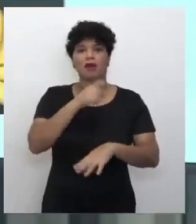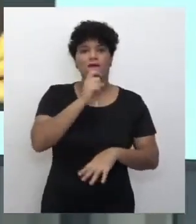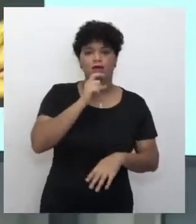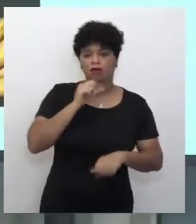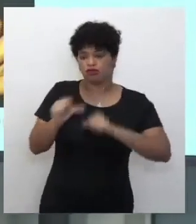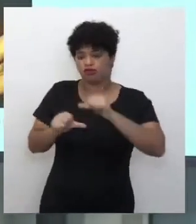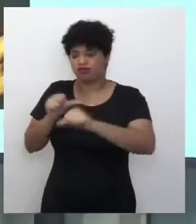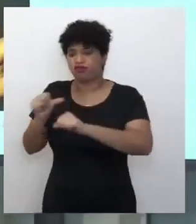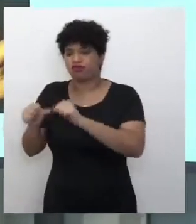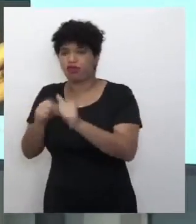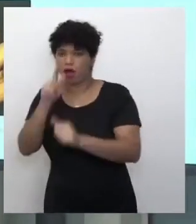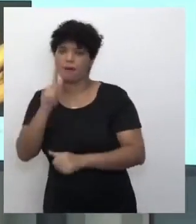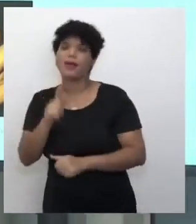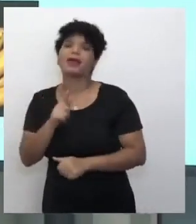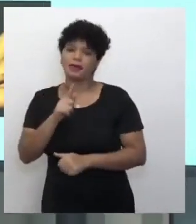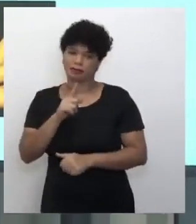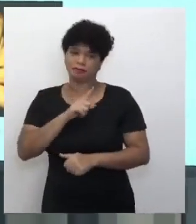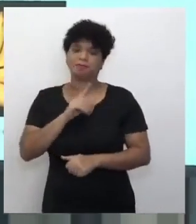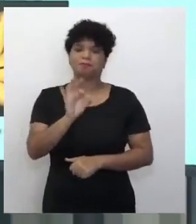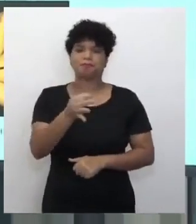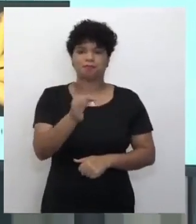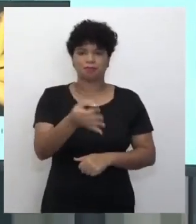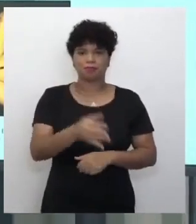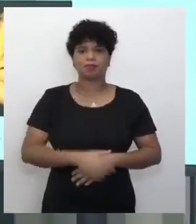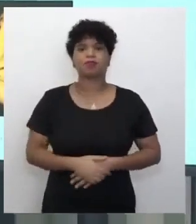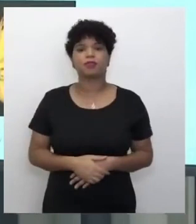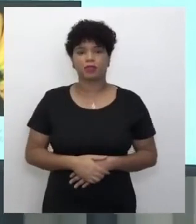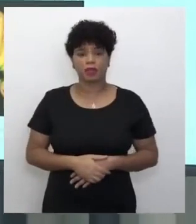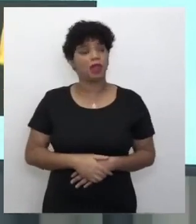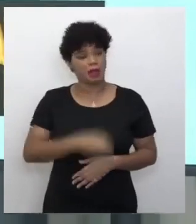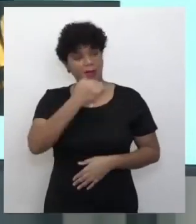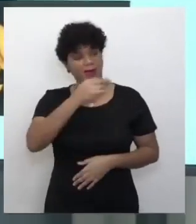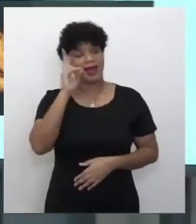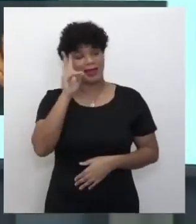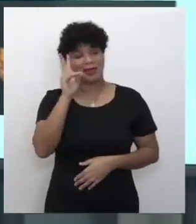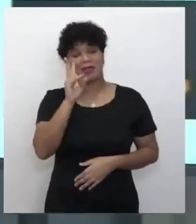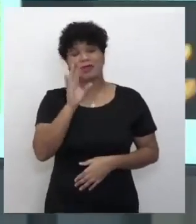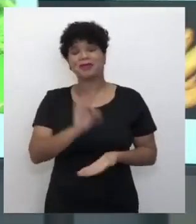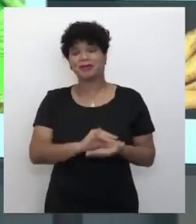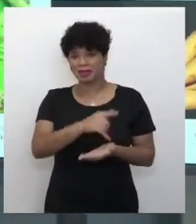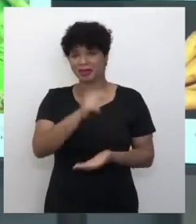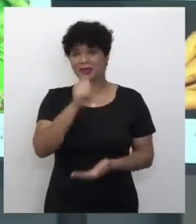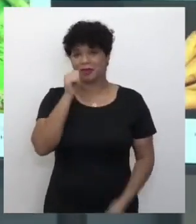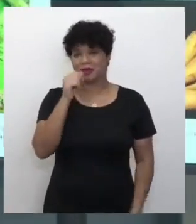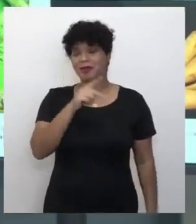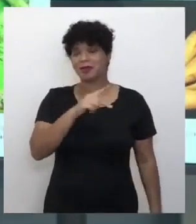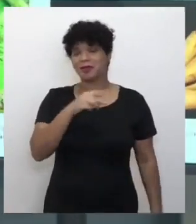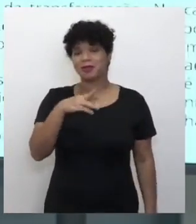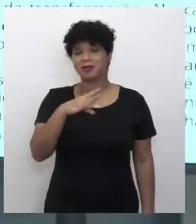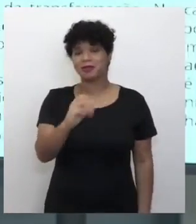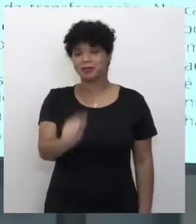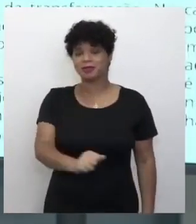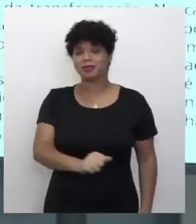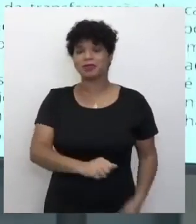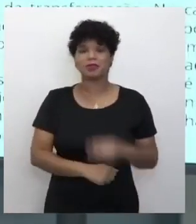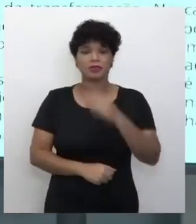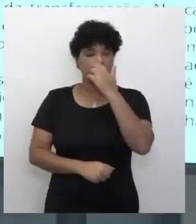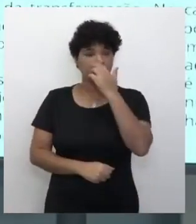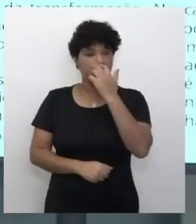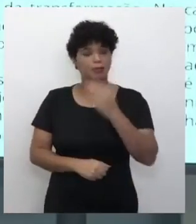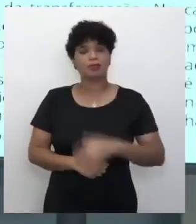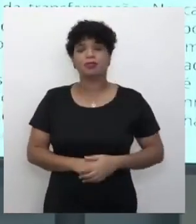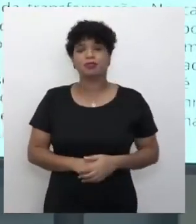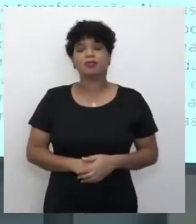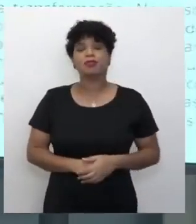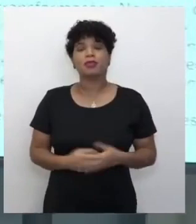mais rapidamente, certo? O bem lembrado aí pela professora Márcia, ok? E aí nós